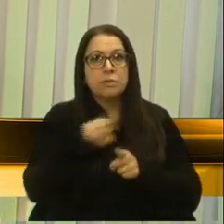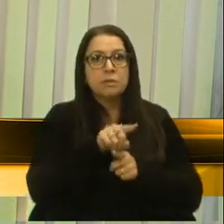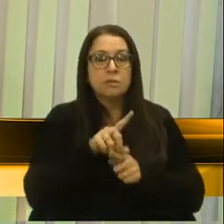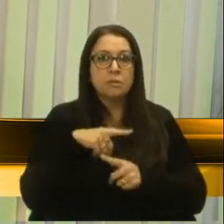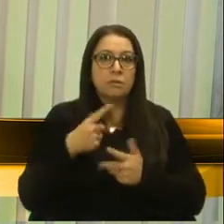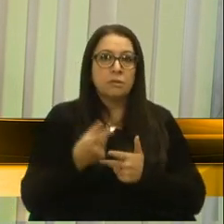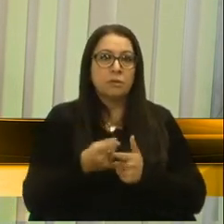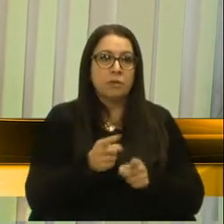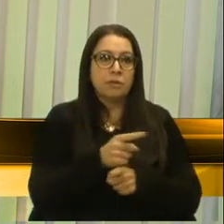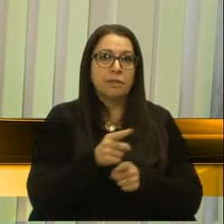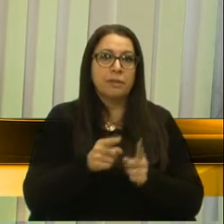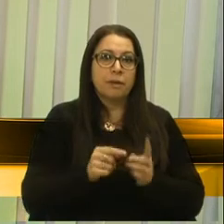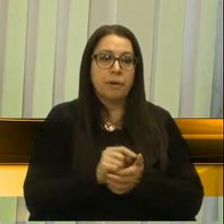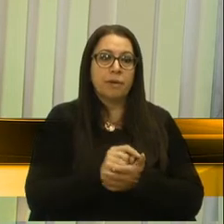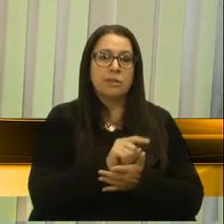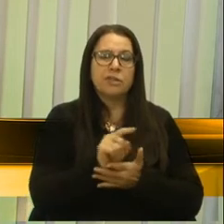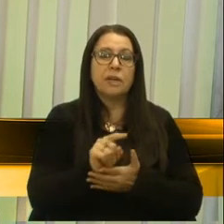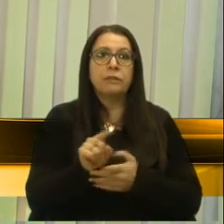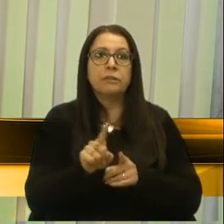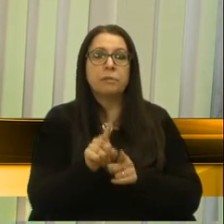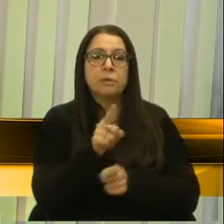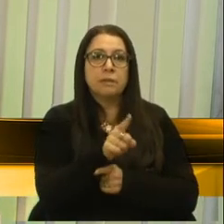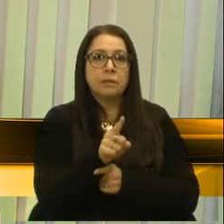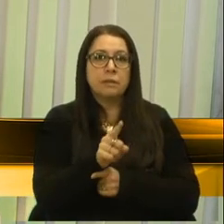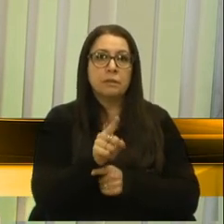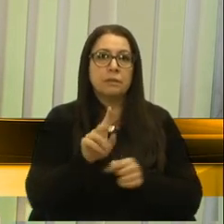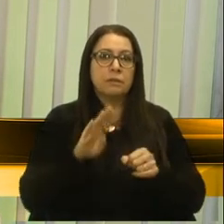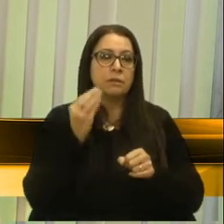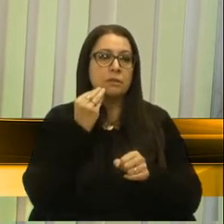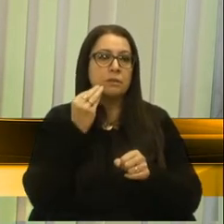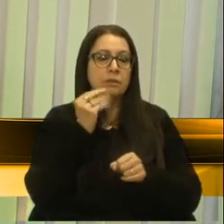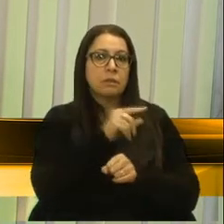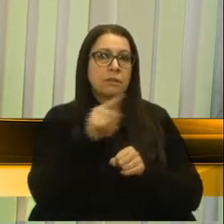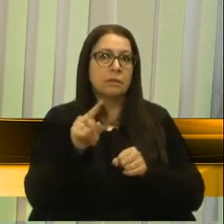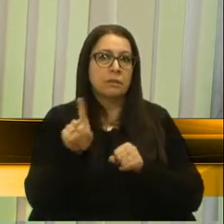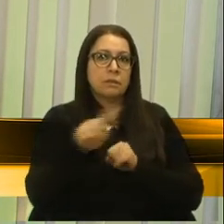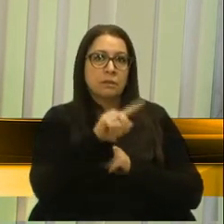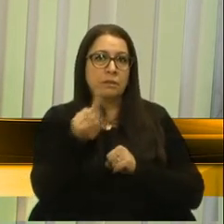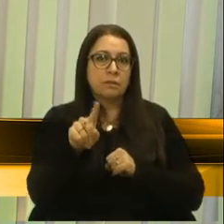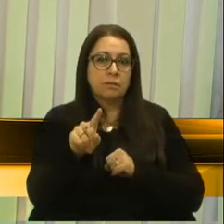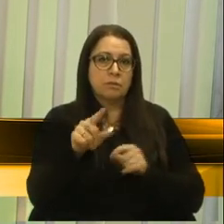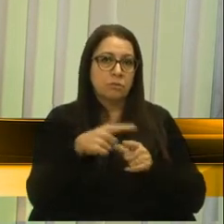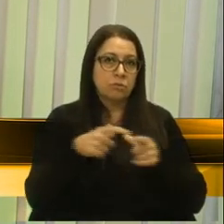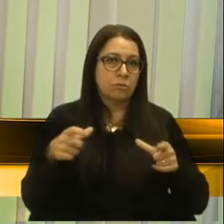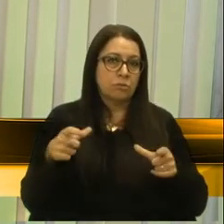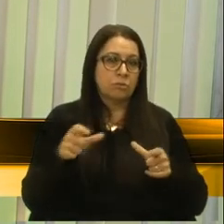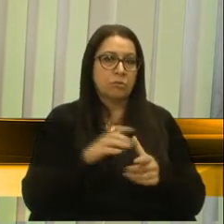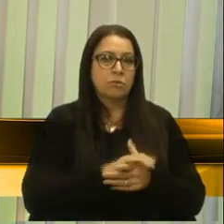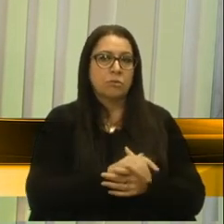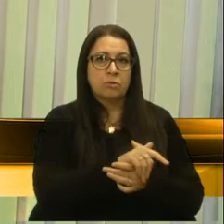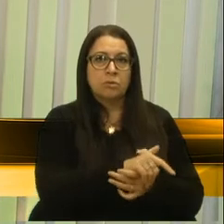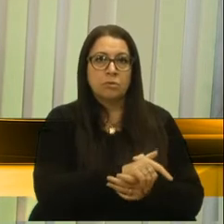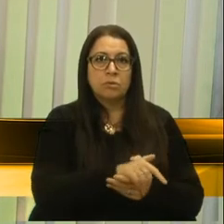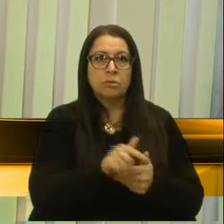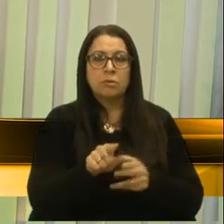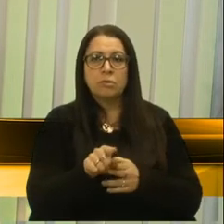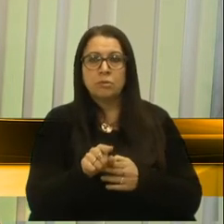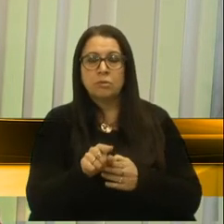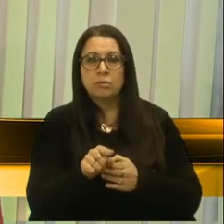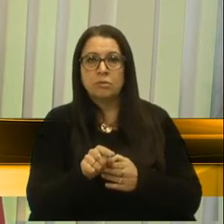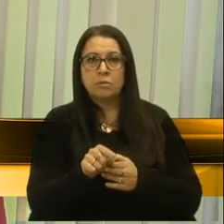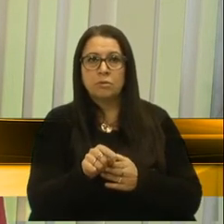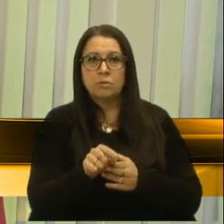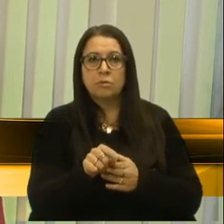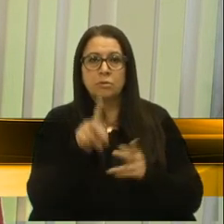tenha tido esse surto em Ana-Rec, não foi lá o maior número de crescimento naquela região. né, de pessoas que